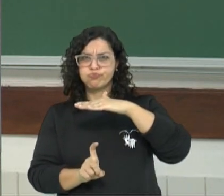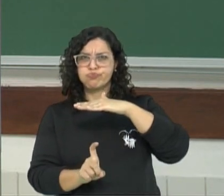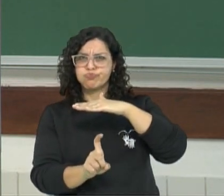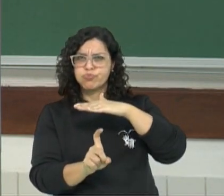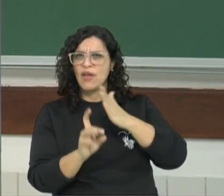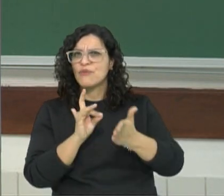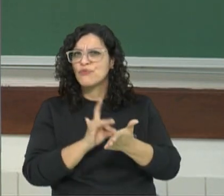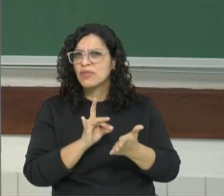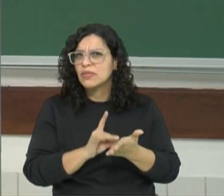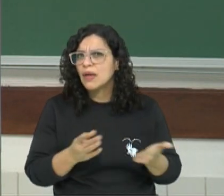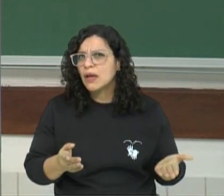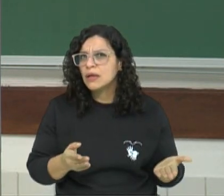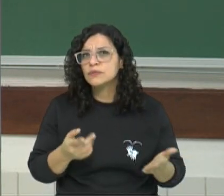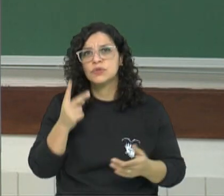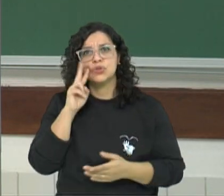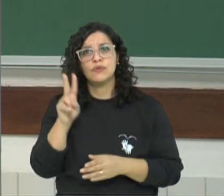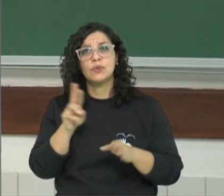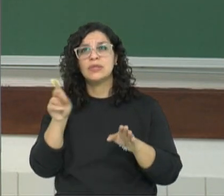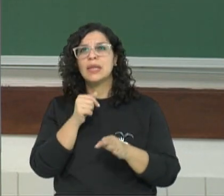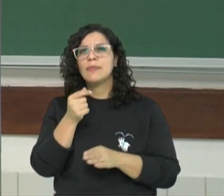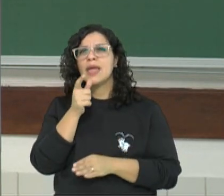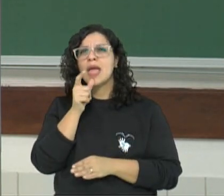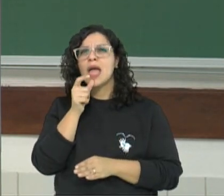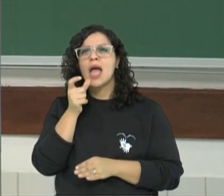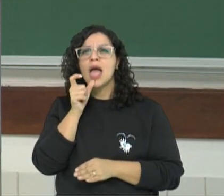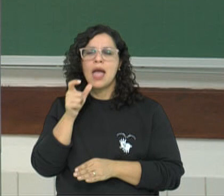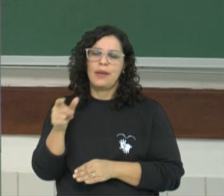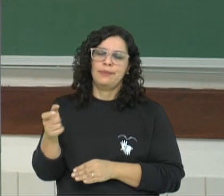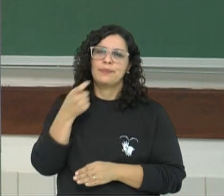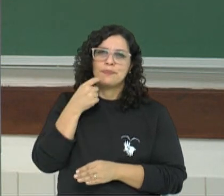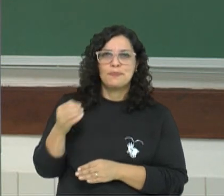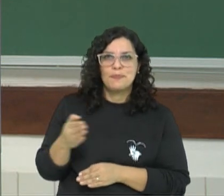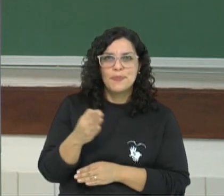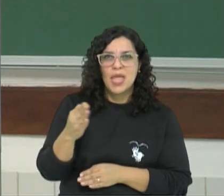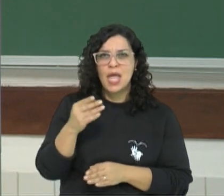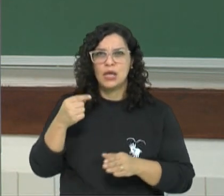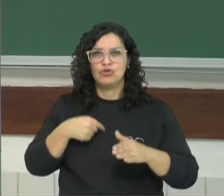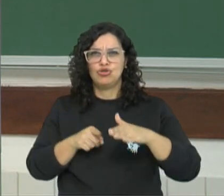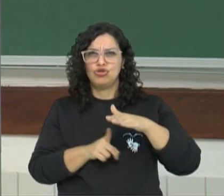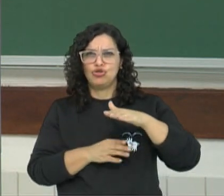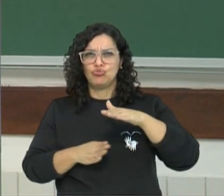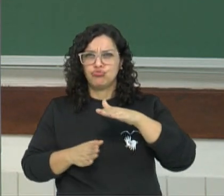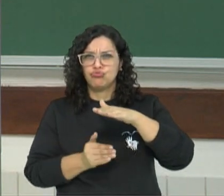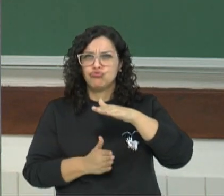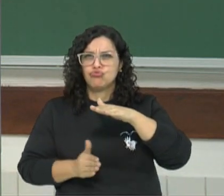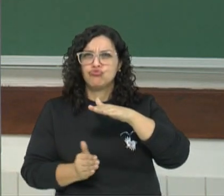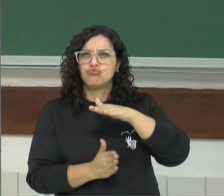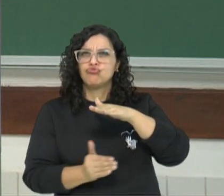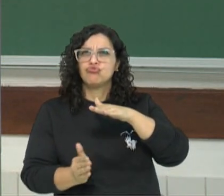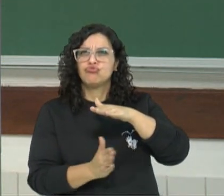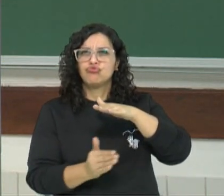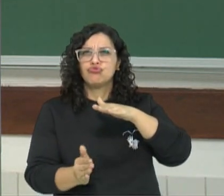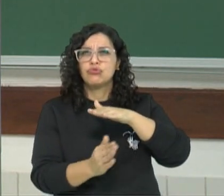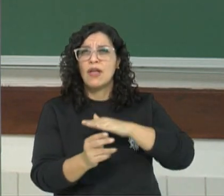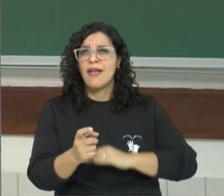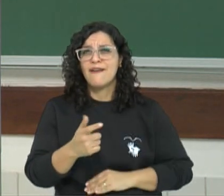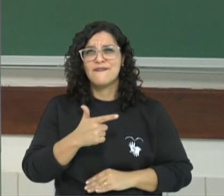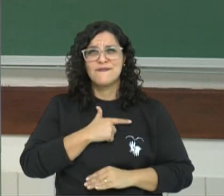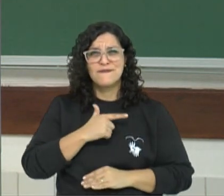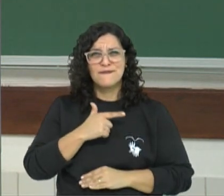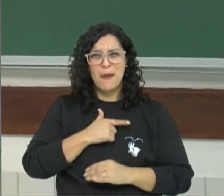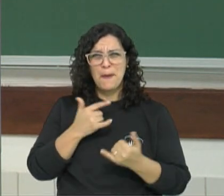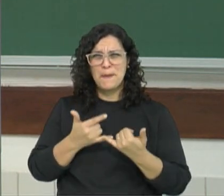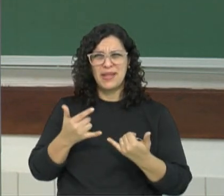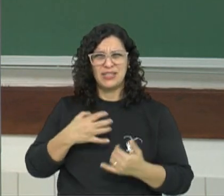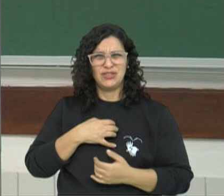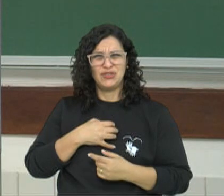verdade mesmo? Você já viu que alguns peixes, por exemplo, lá da profundeza, alguns peixes inclusive muito feios quando a gente vai olhar, né? Os peixes